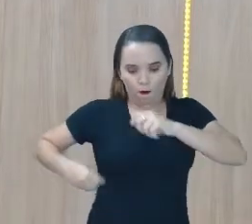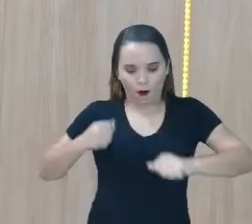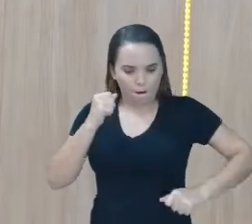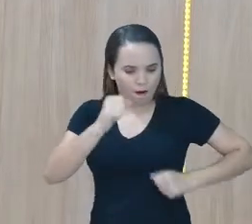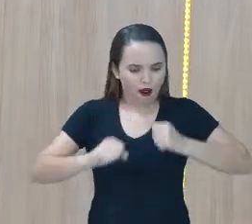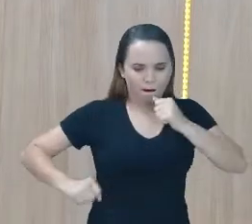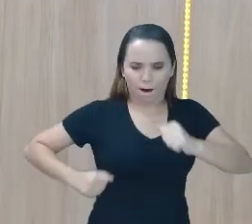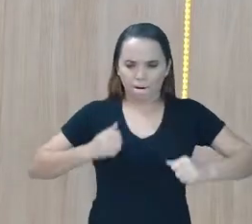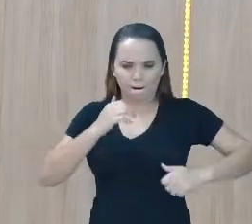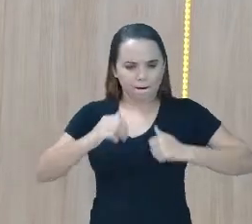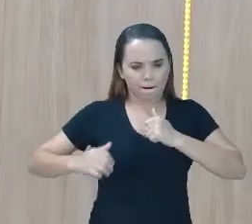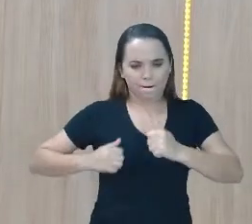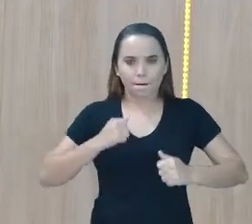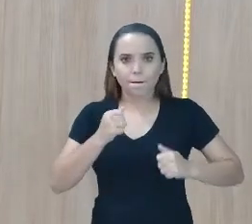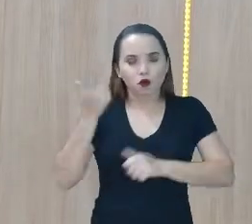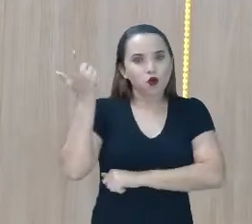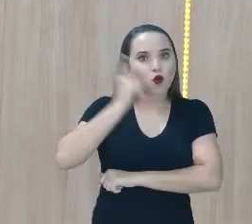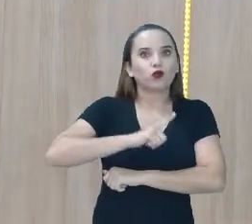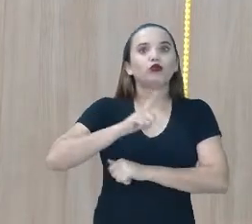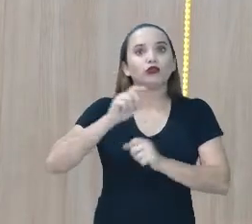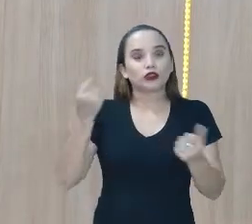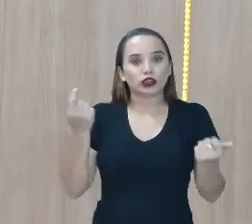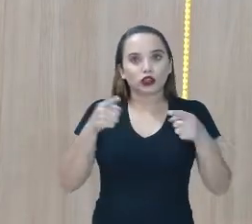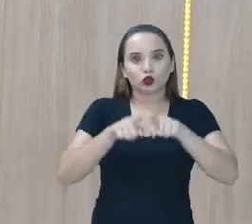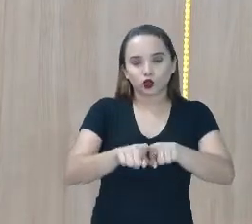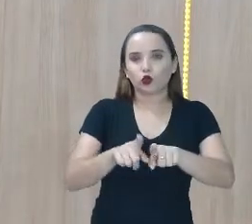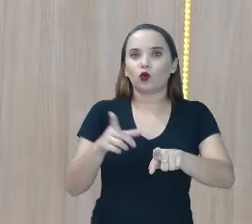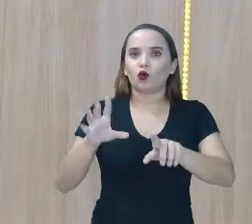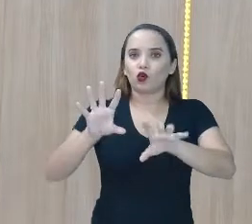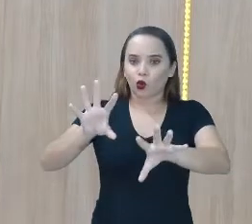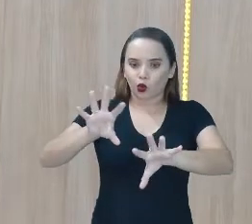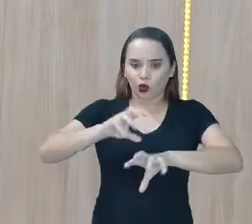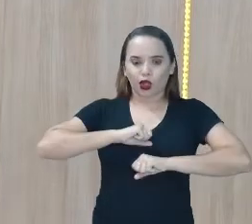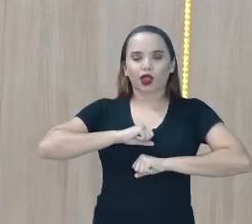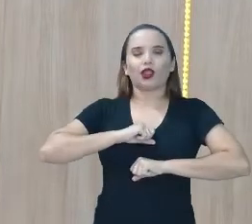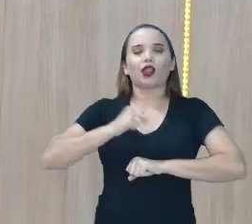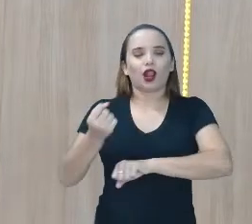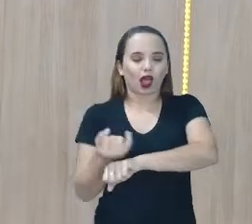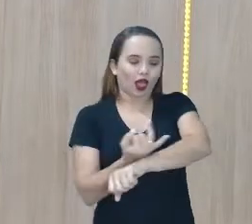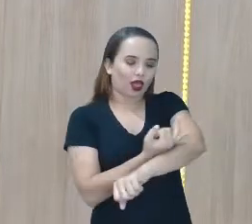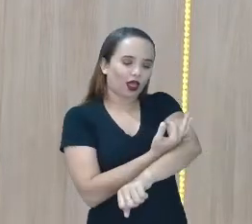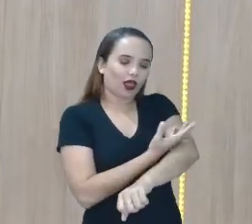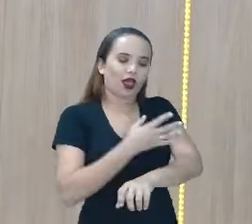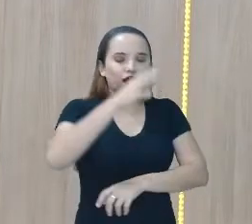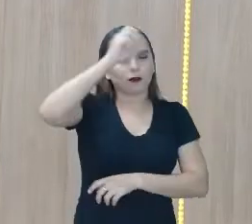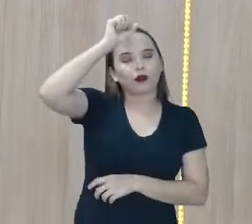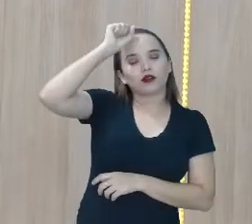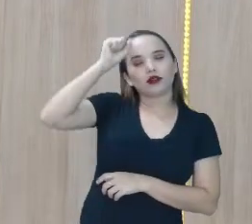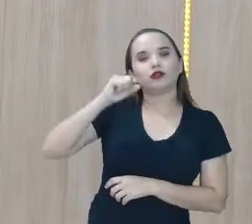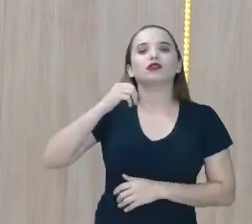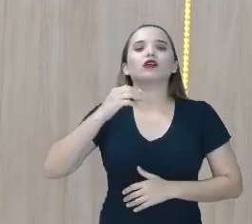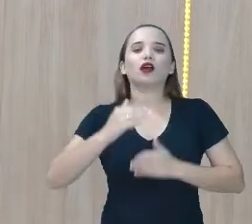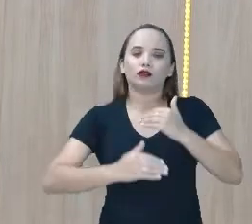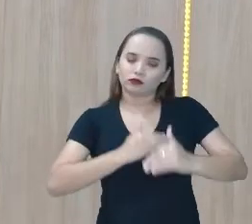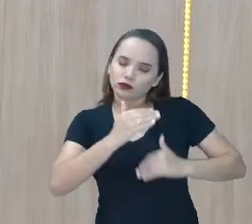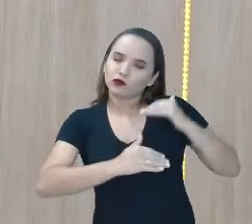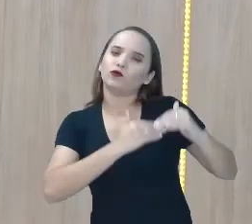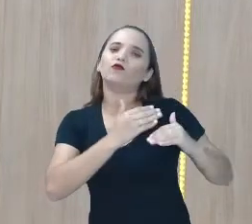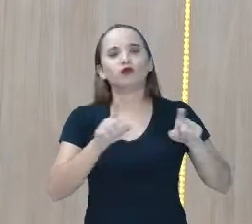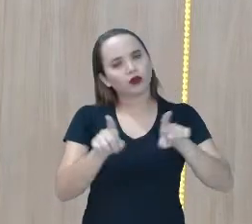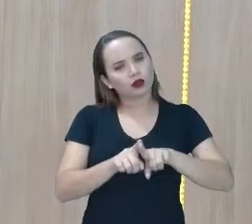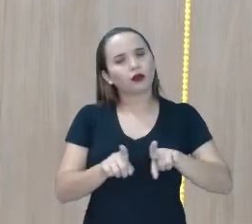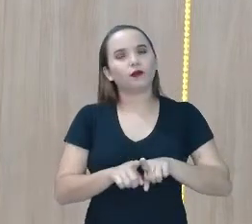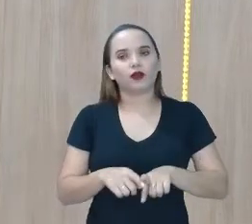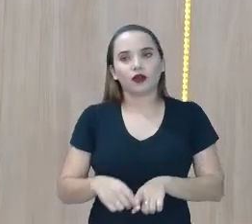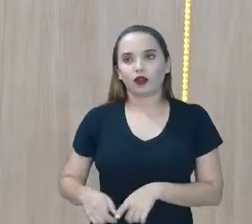e integrada, possibilitem reações, interações, aprendizagem, desenvolvimento. Né? A